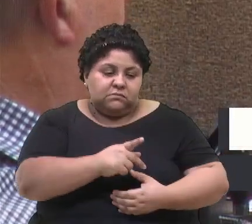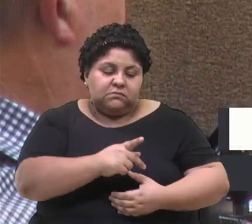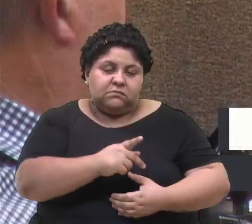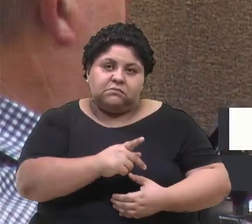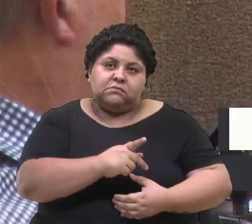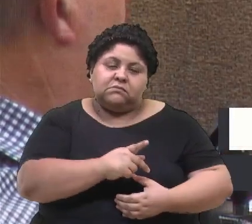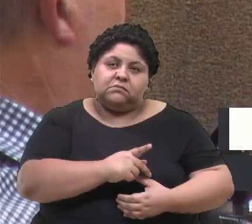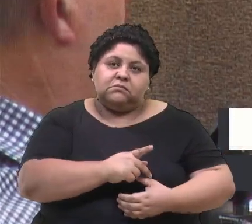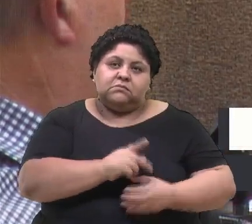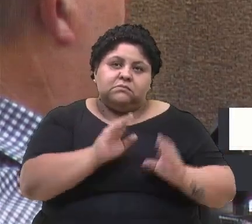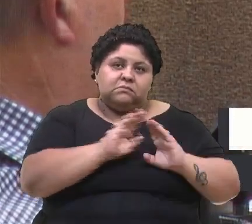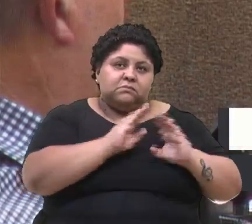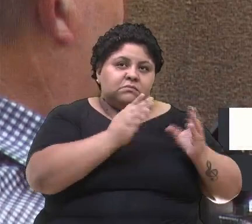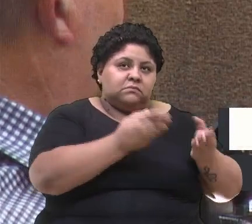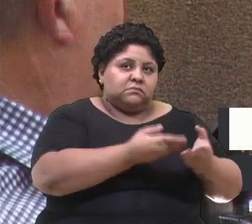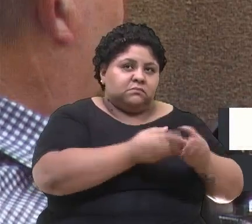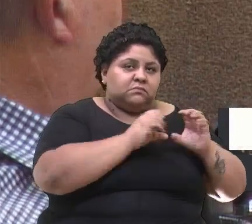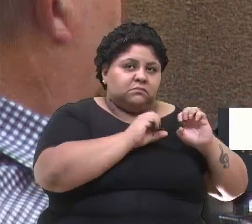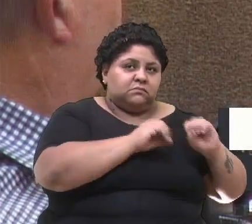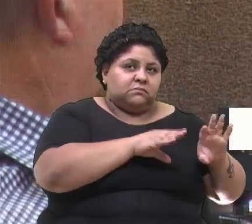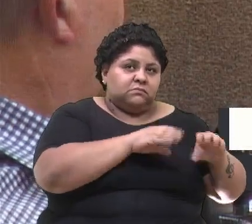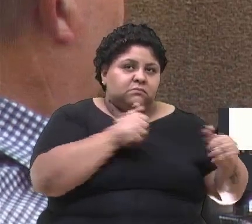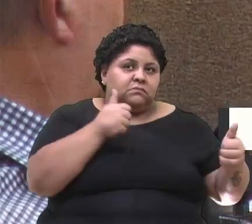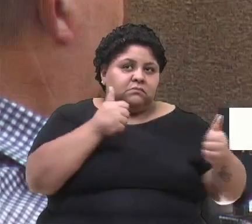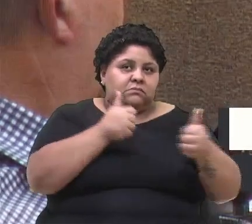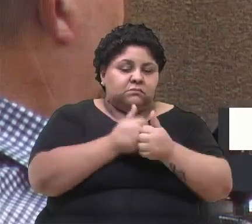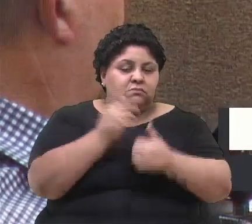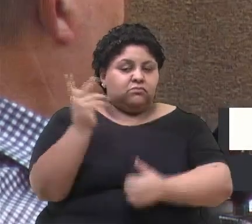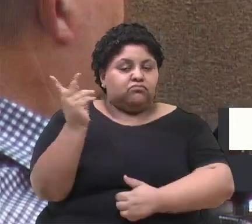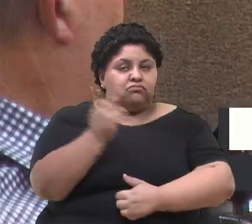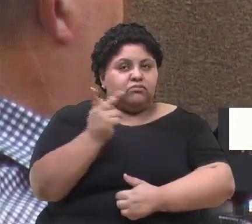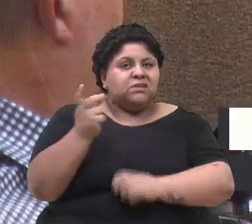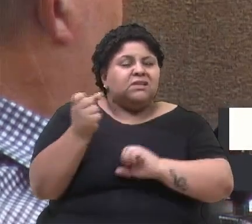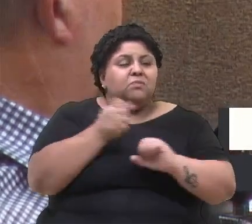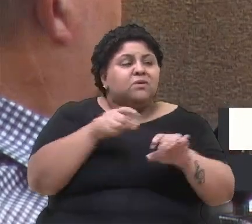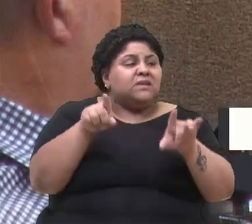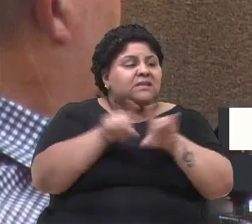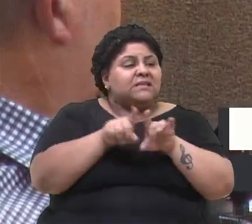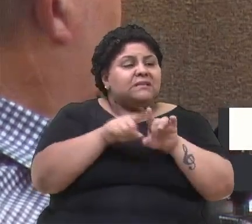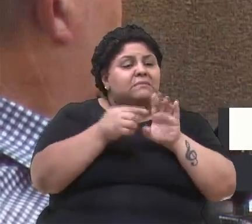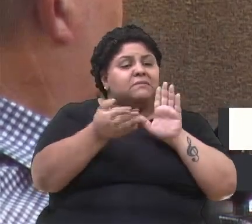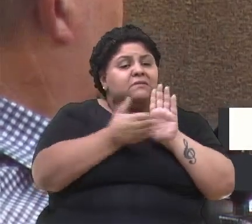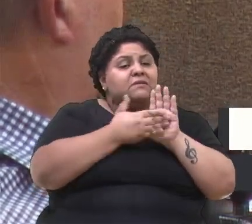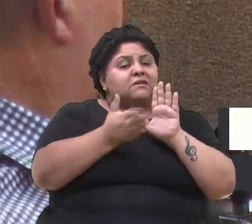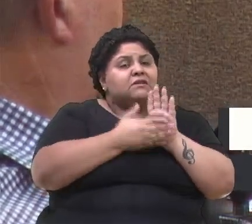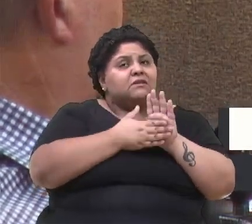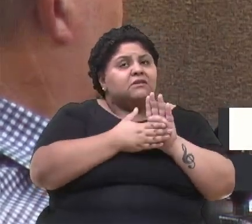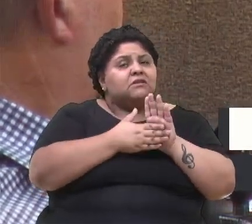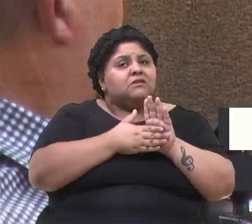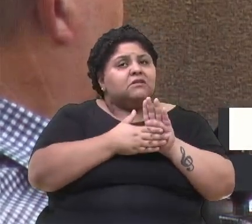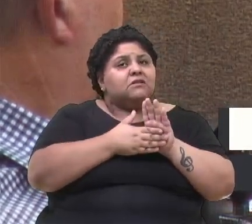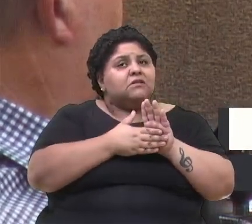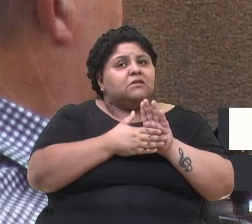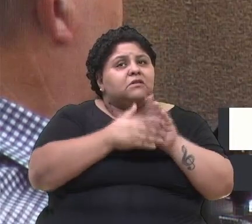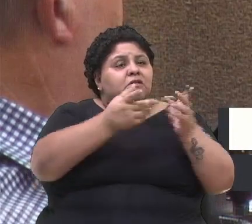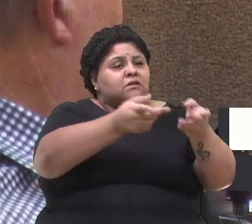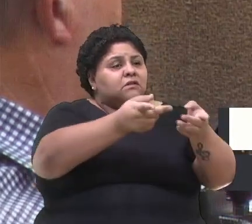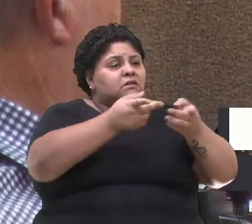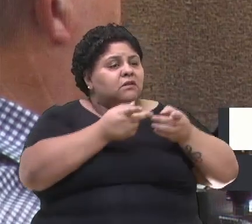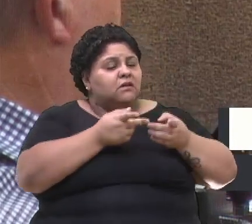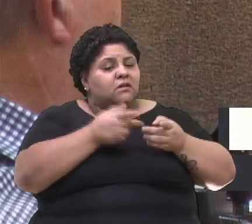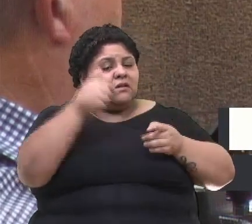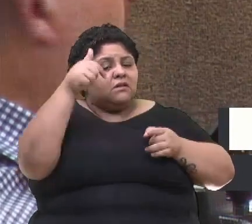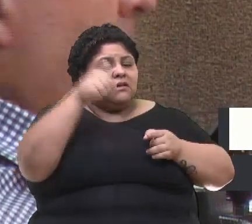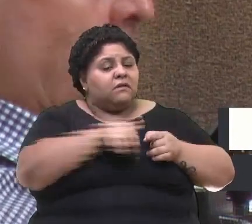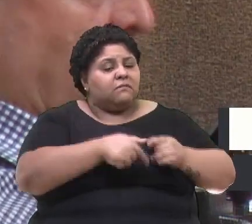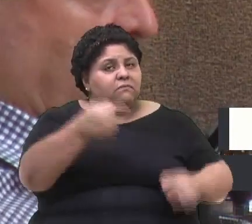Comissão de Educação, juntamente com os pares, de poder também propor, quando esteve lá nessa visita, de trazer essa ideia